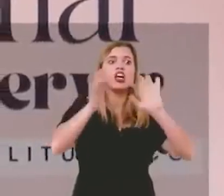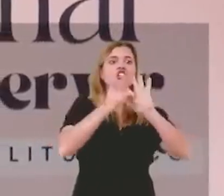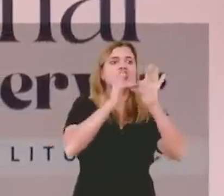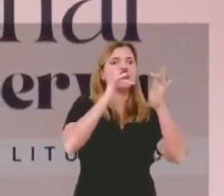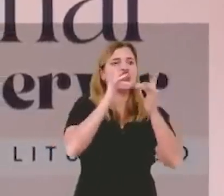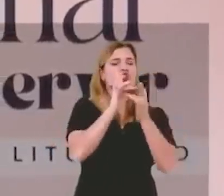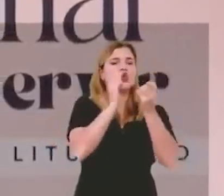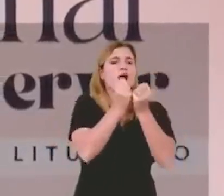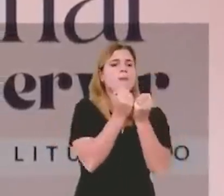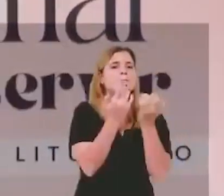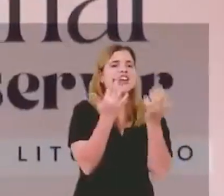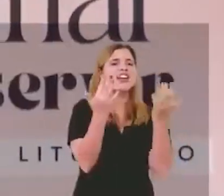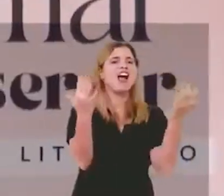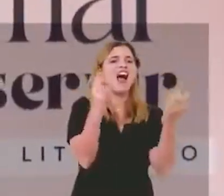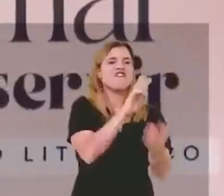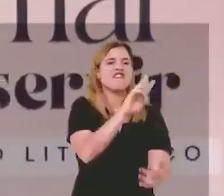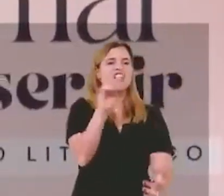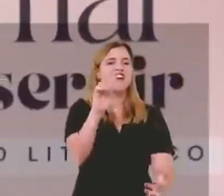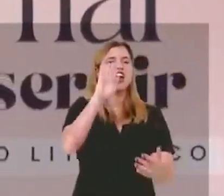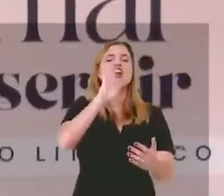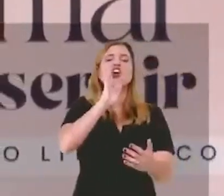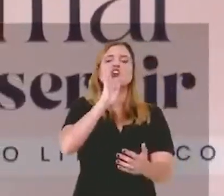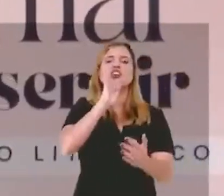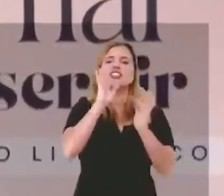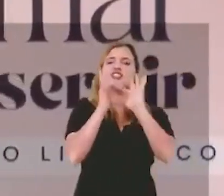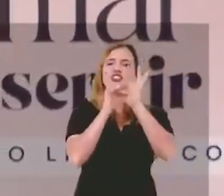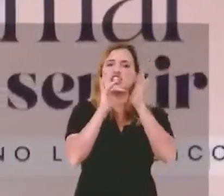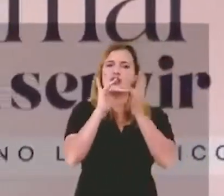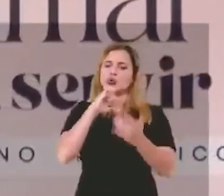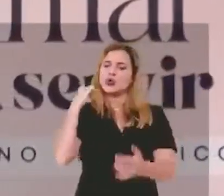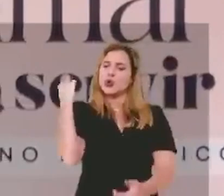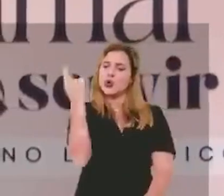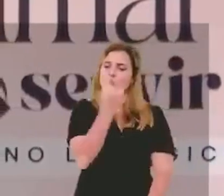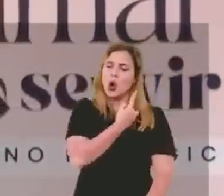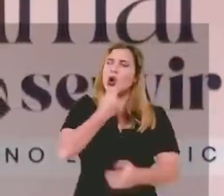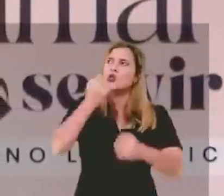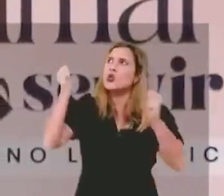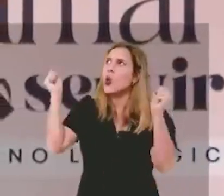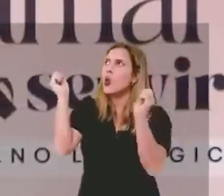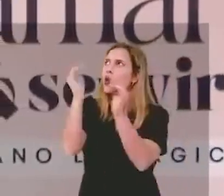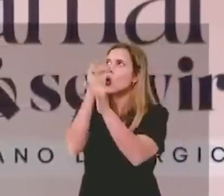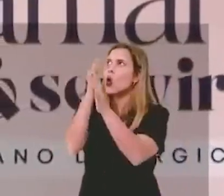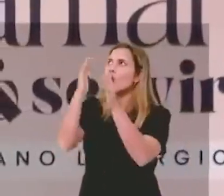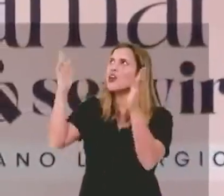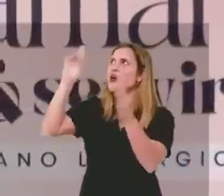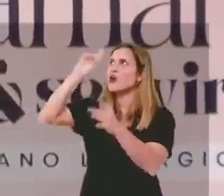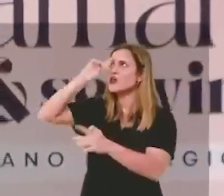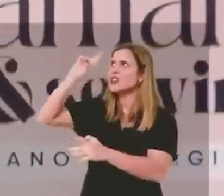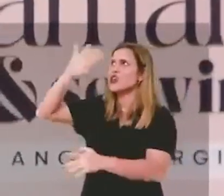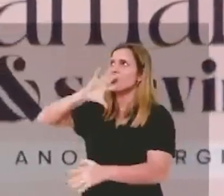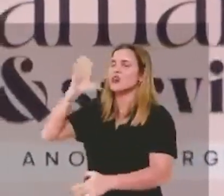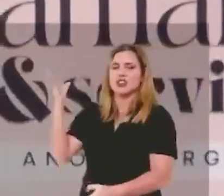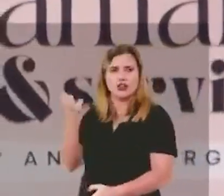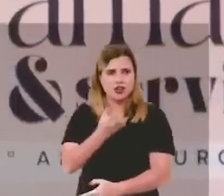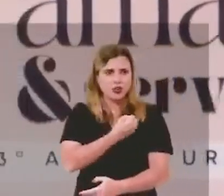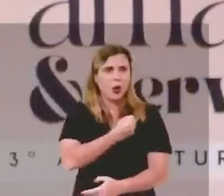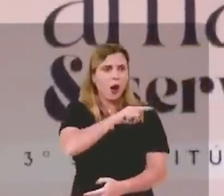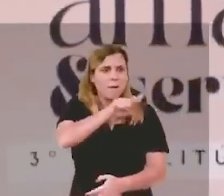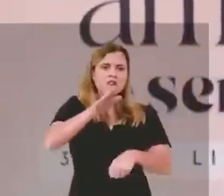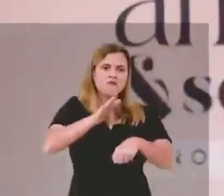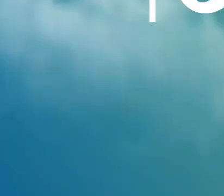Vila Velha conheça Jesus Cristo, o nosso glorioso Redentor. Amém.